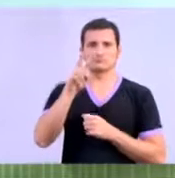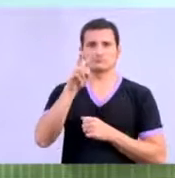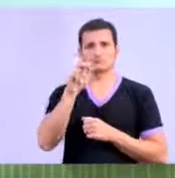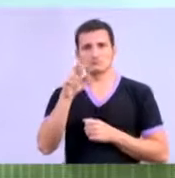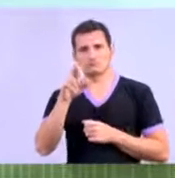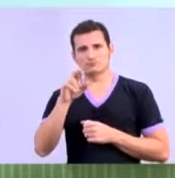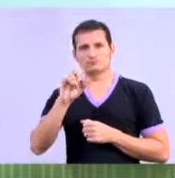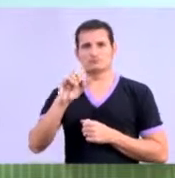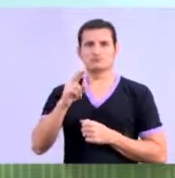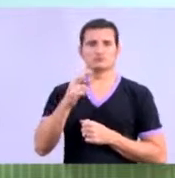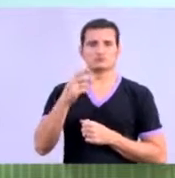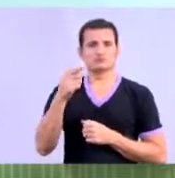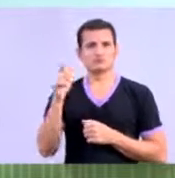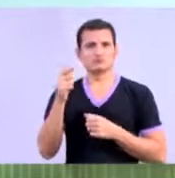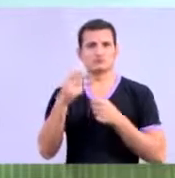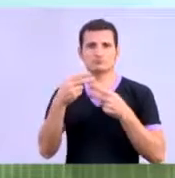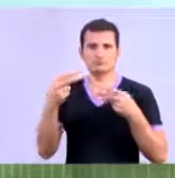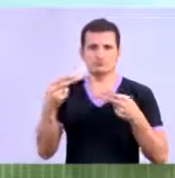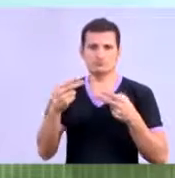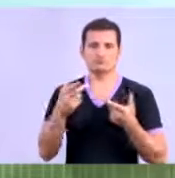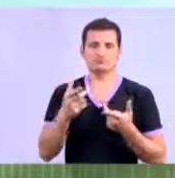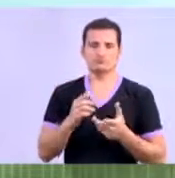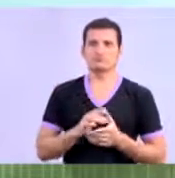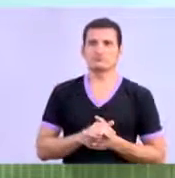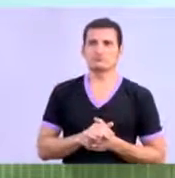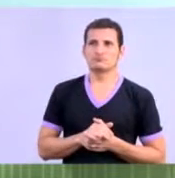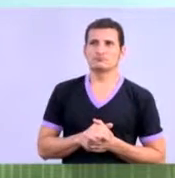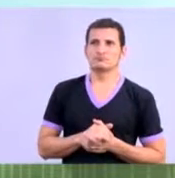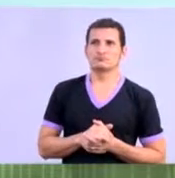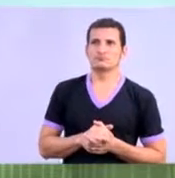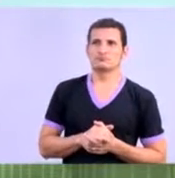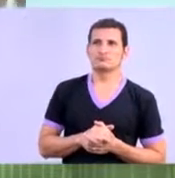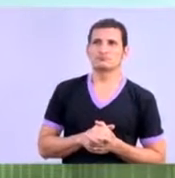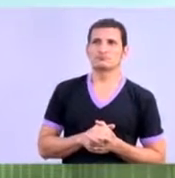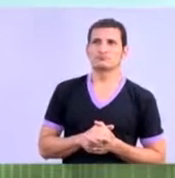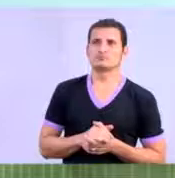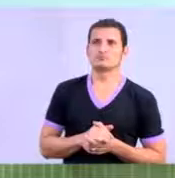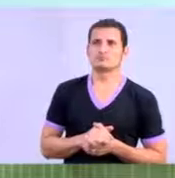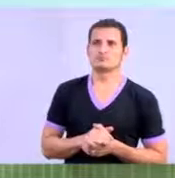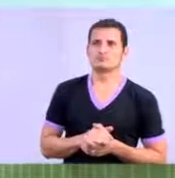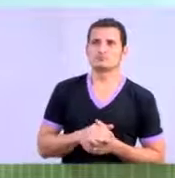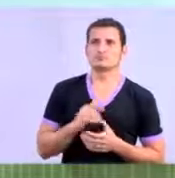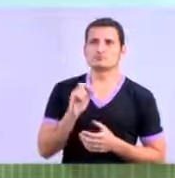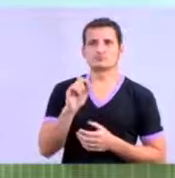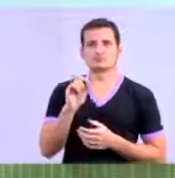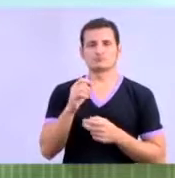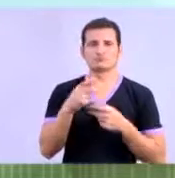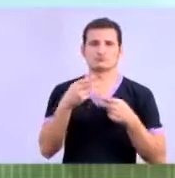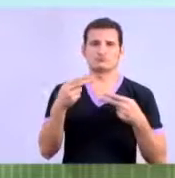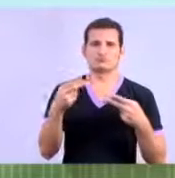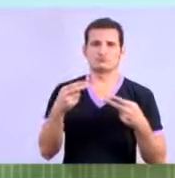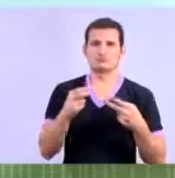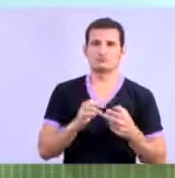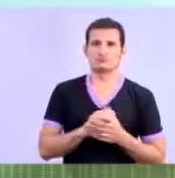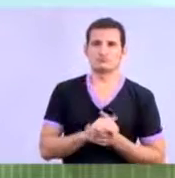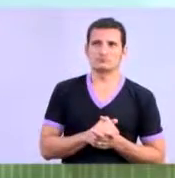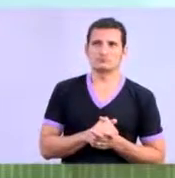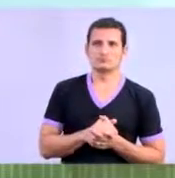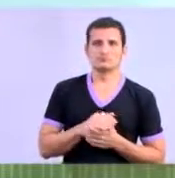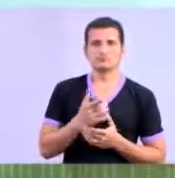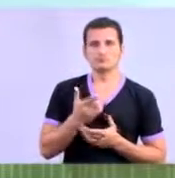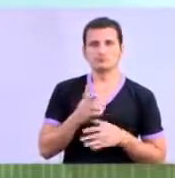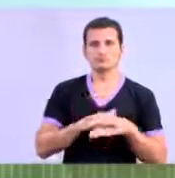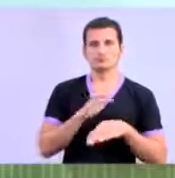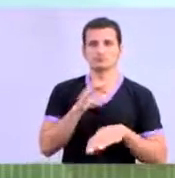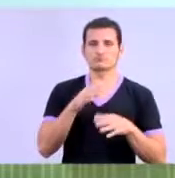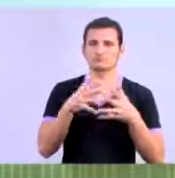ser até mesmo um outro objeto. Legal que eu posso até passar objetos como parâmetro. O que é um objeto? É algo mais complexo,